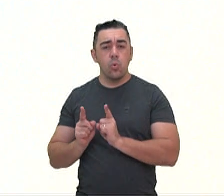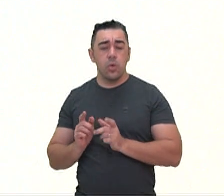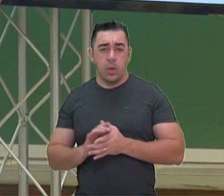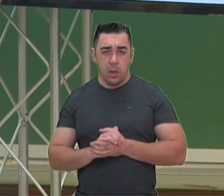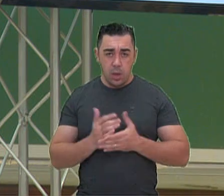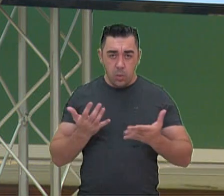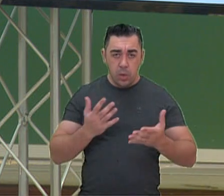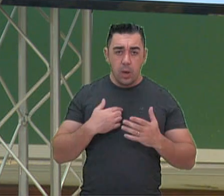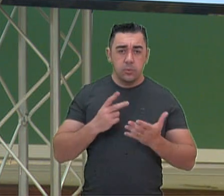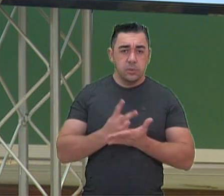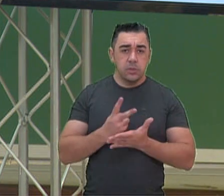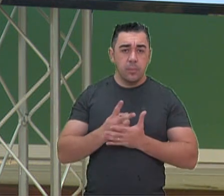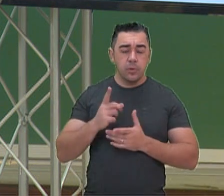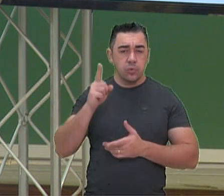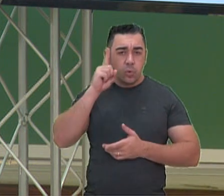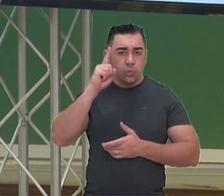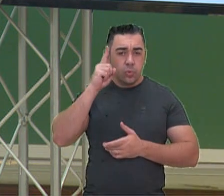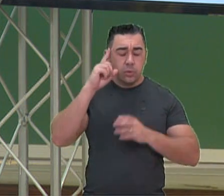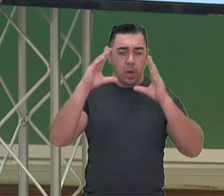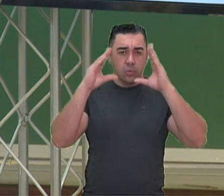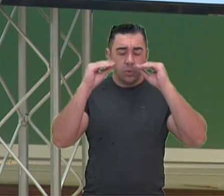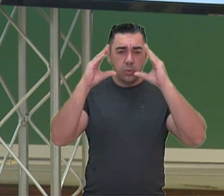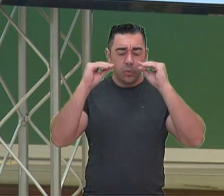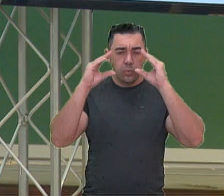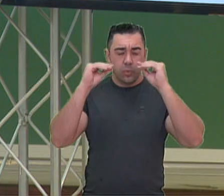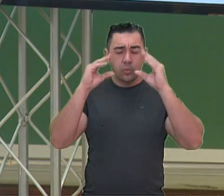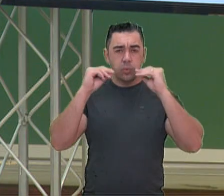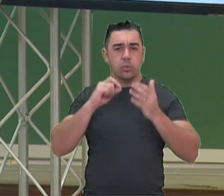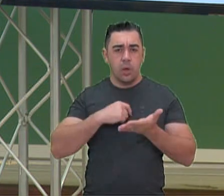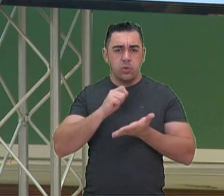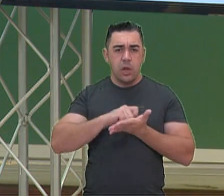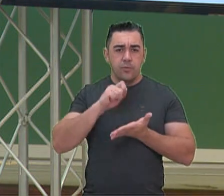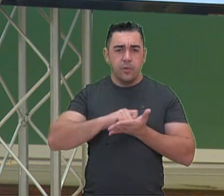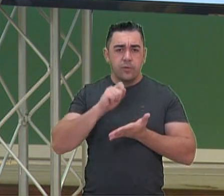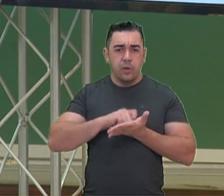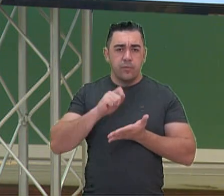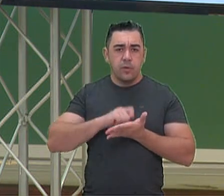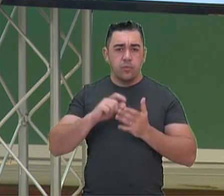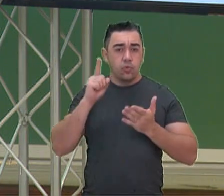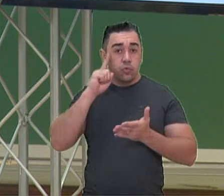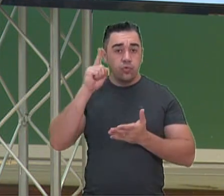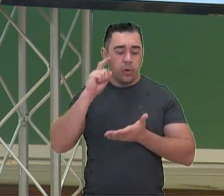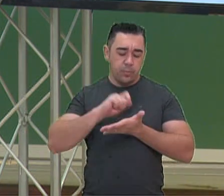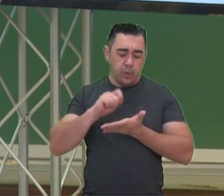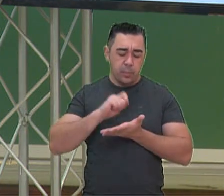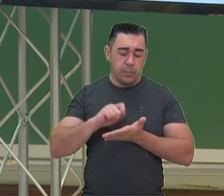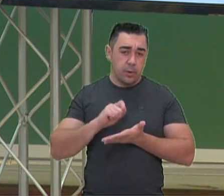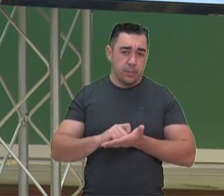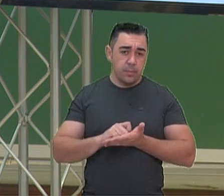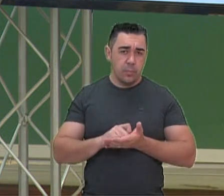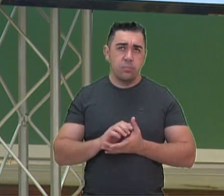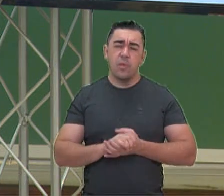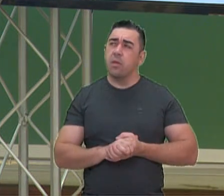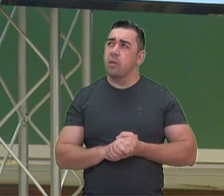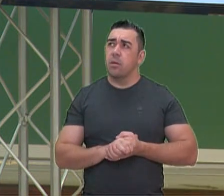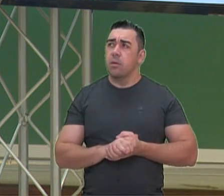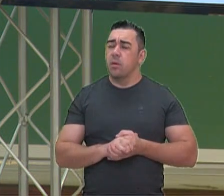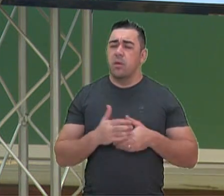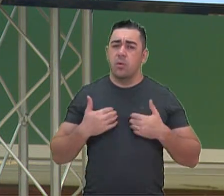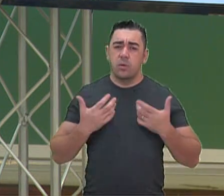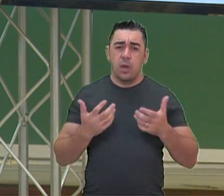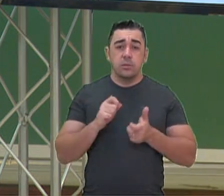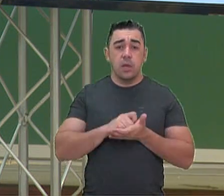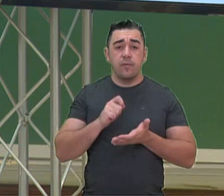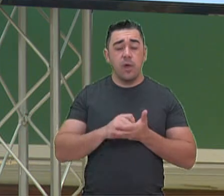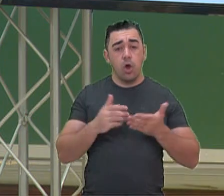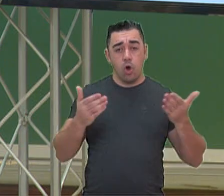todas as noites. Hoje isso, amanhã eu escrevo aquilo, depois de amanhã aquilo, faço. Não, eu quero escrever hoje,